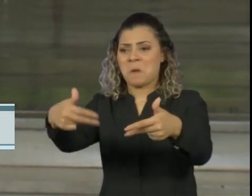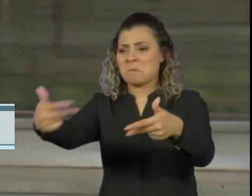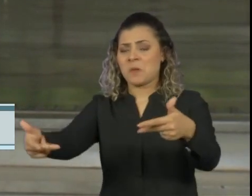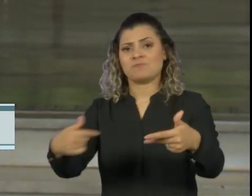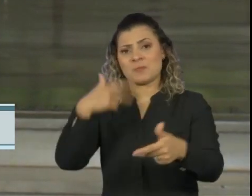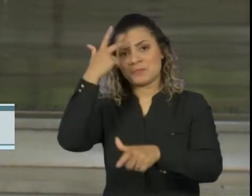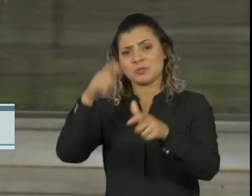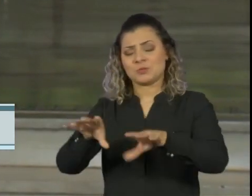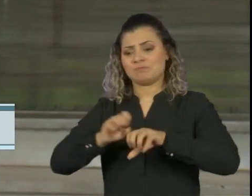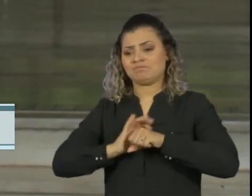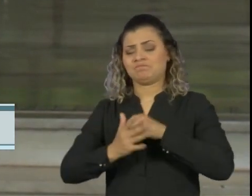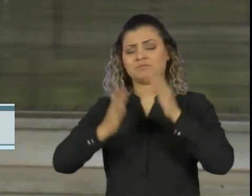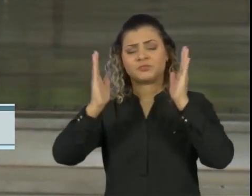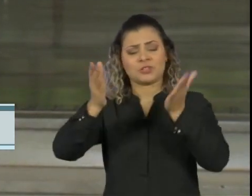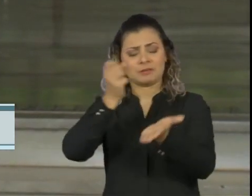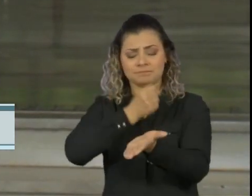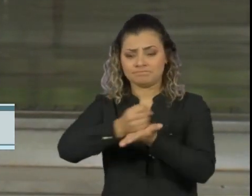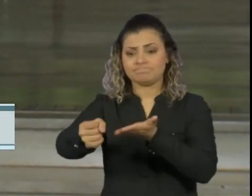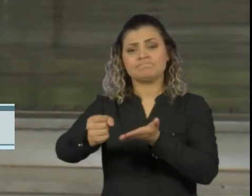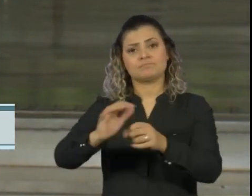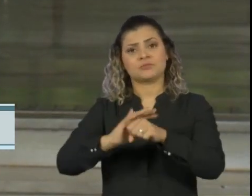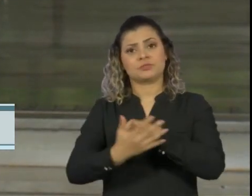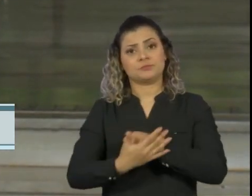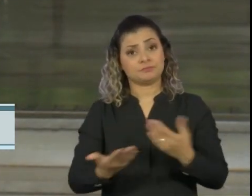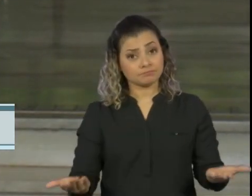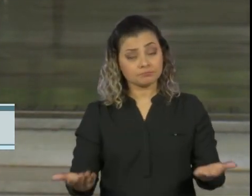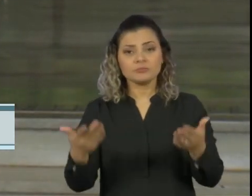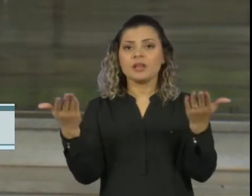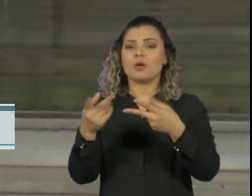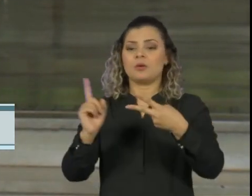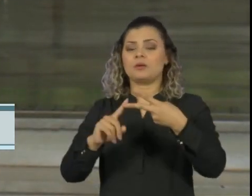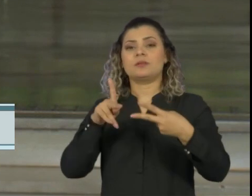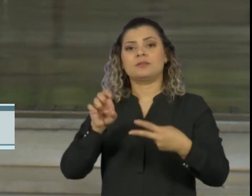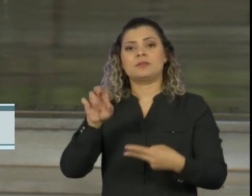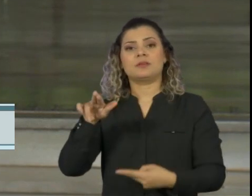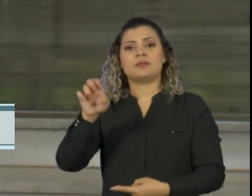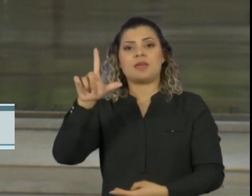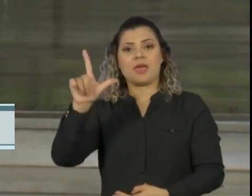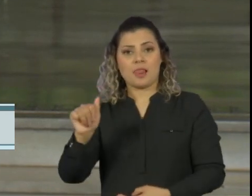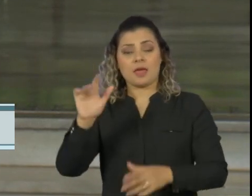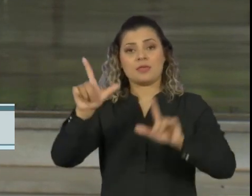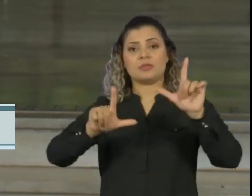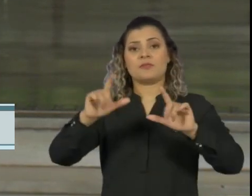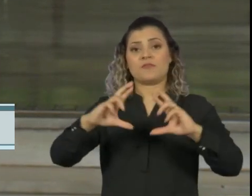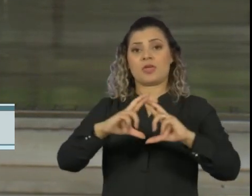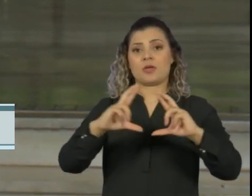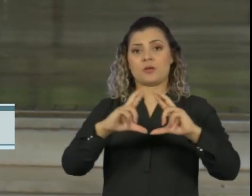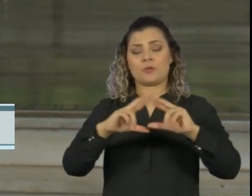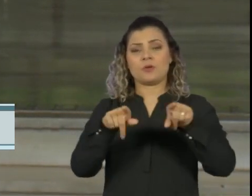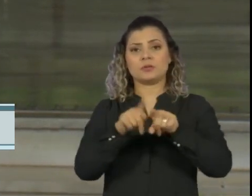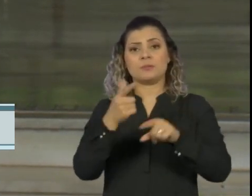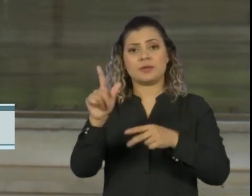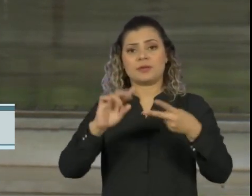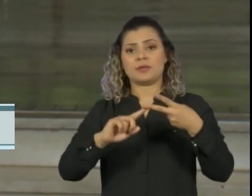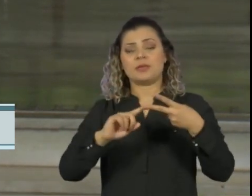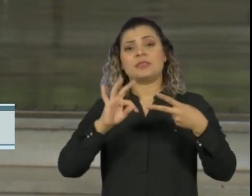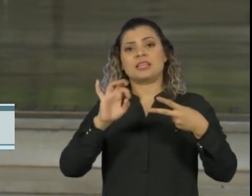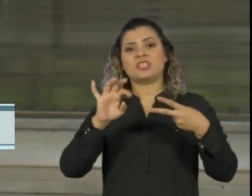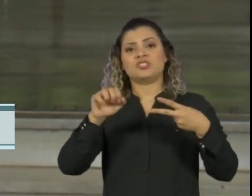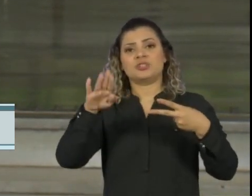já foram infectadas pelo coronavírus. Vamos agora a Daniela Salerno, da TV Record, na sequência Tatiane